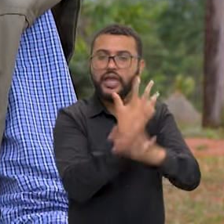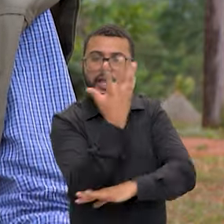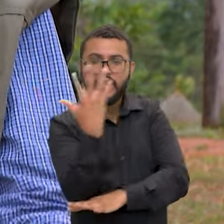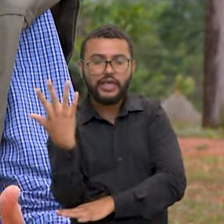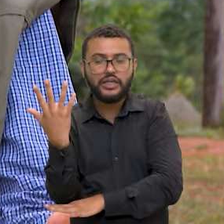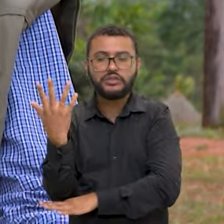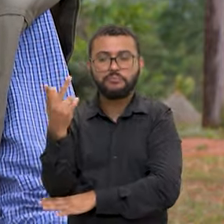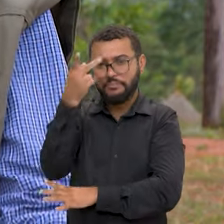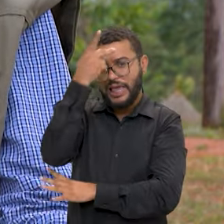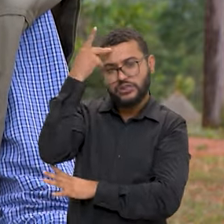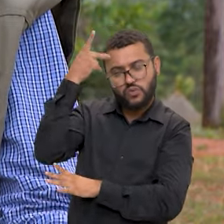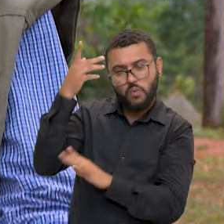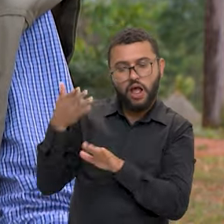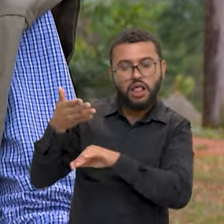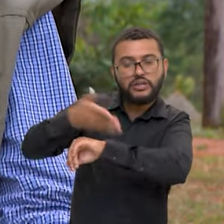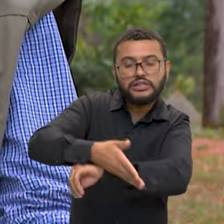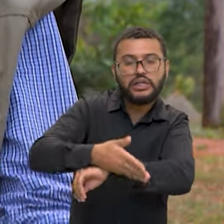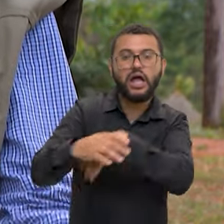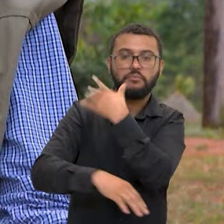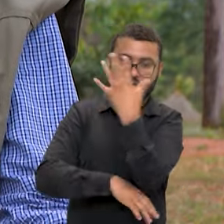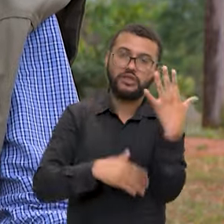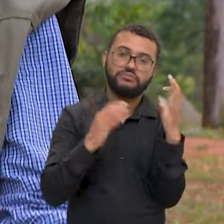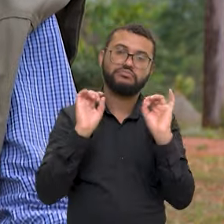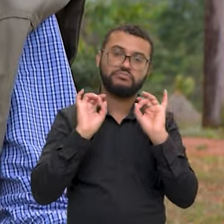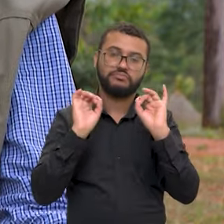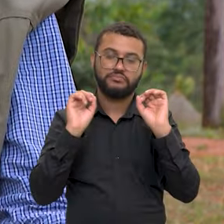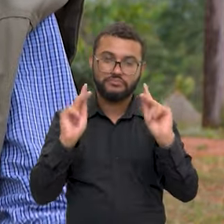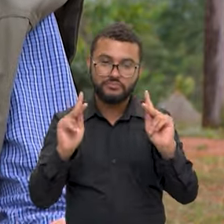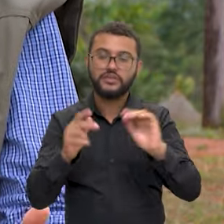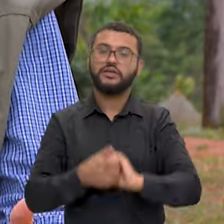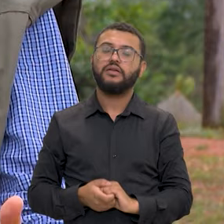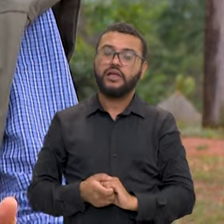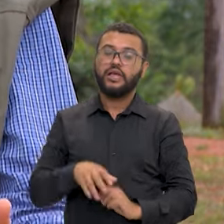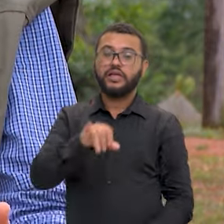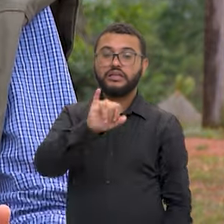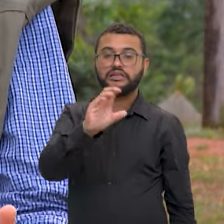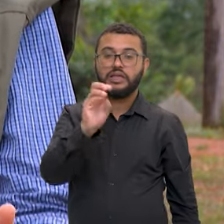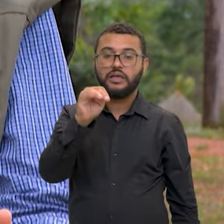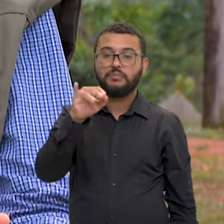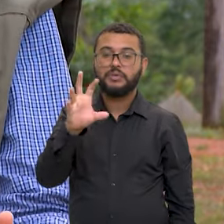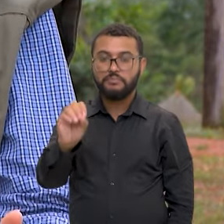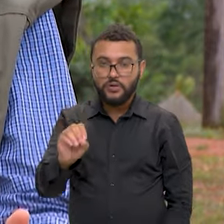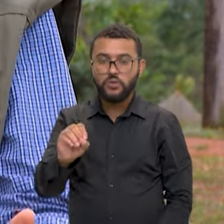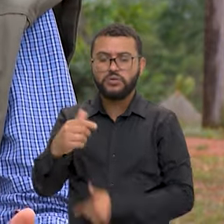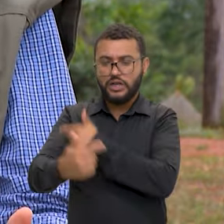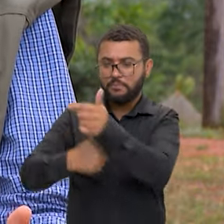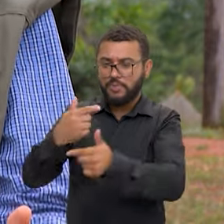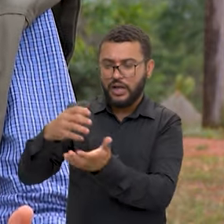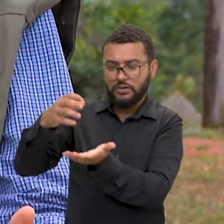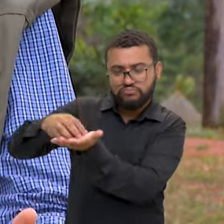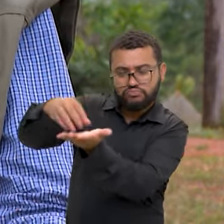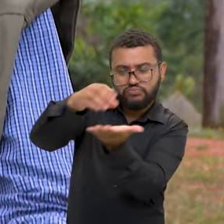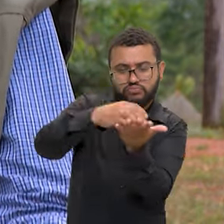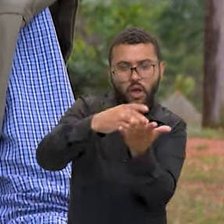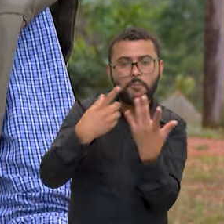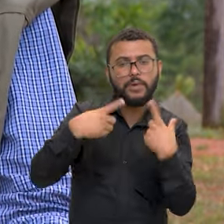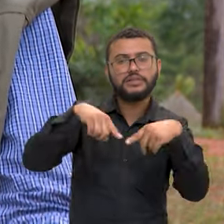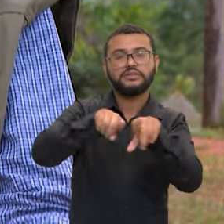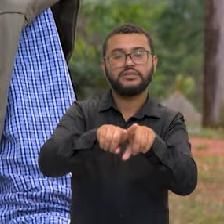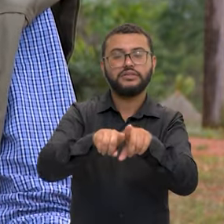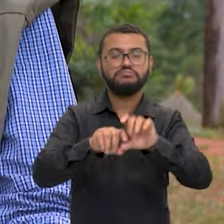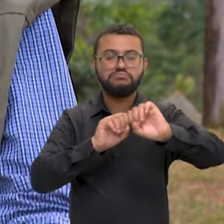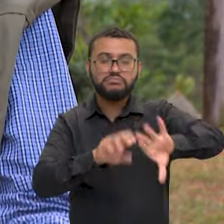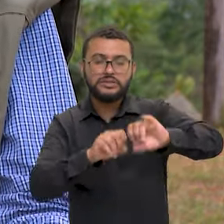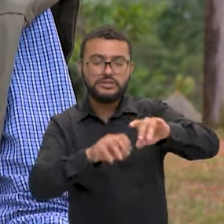em conjunto com várias organizações na educação ambiental, na difusão do voluntariado.